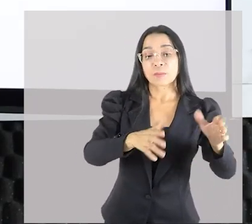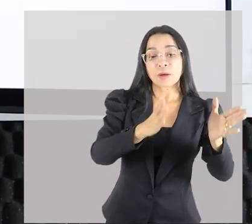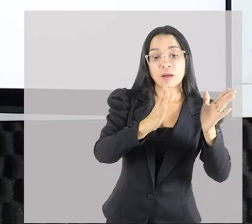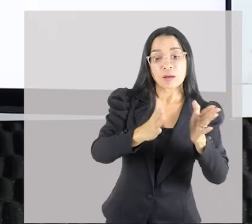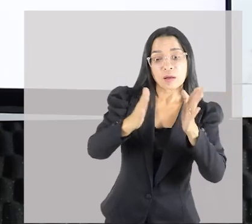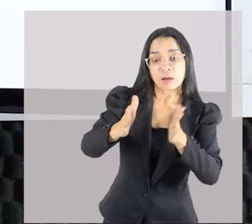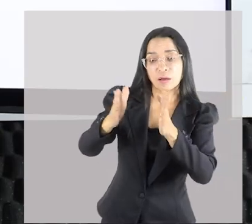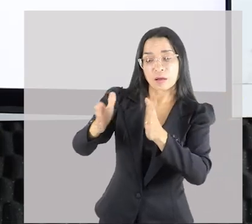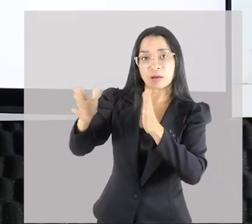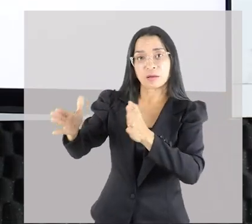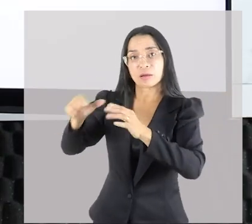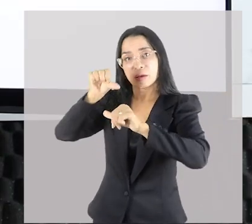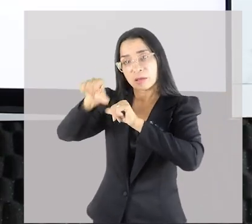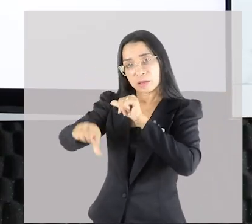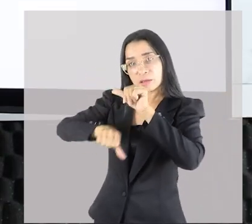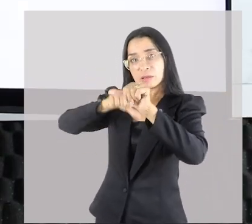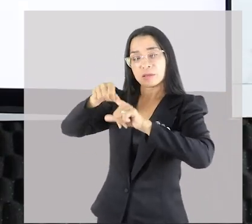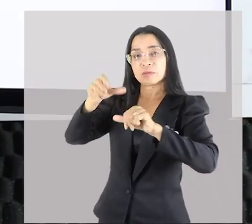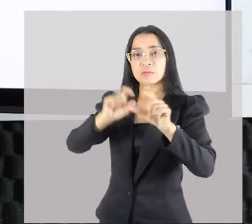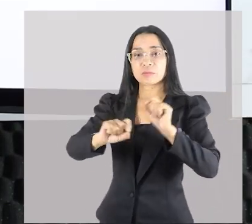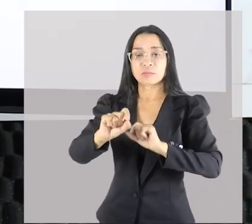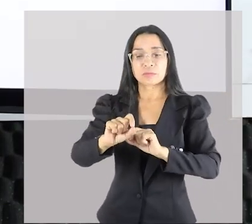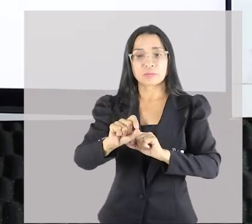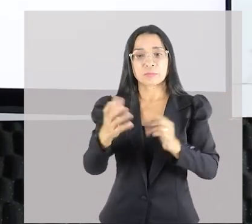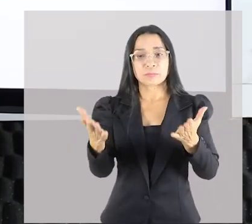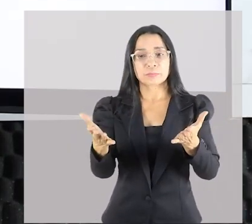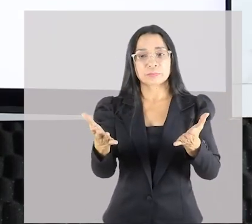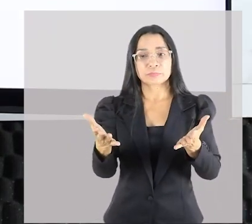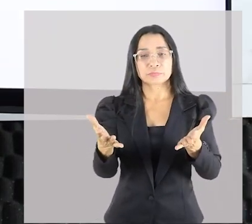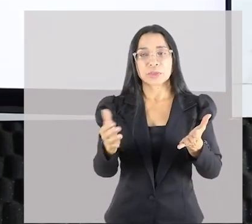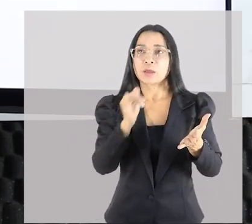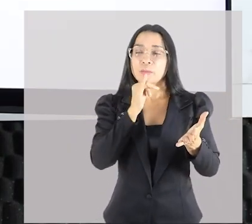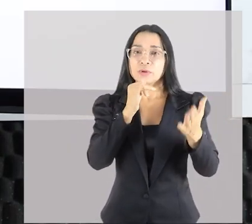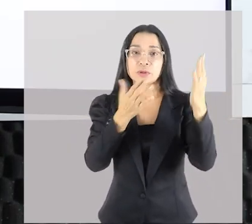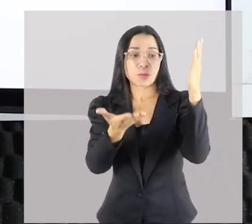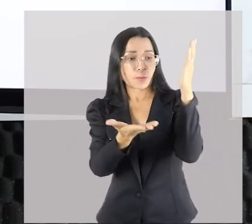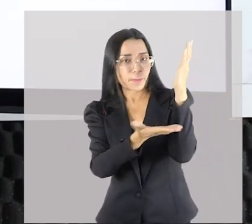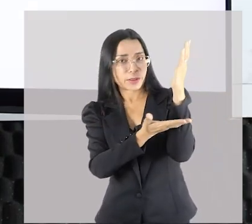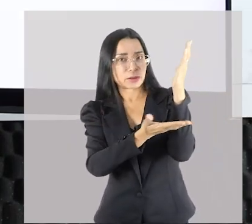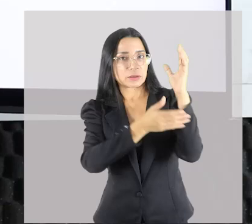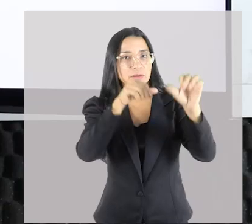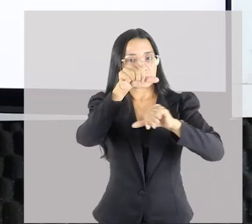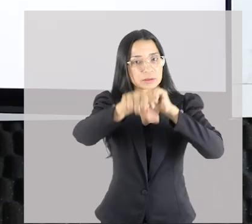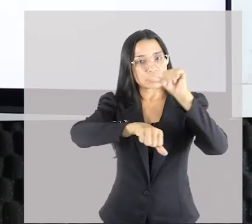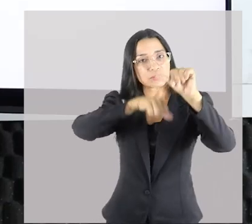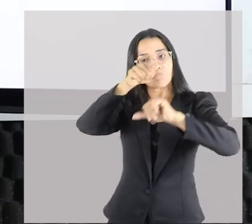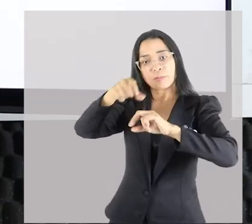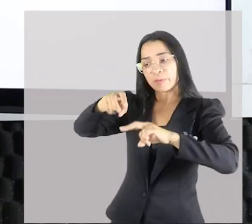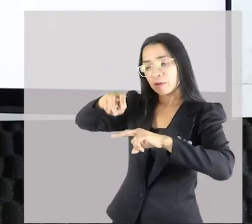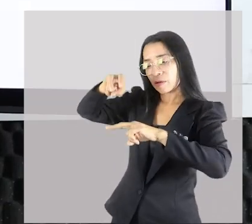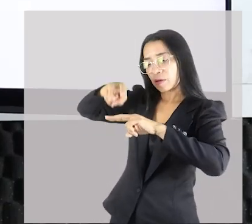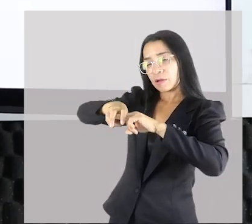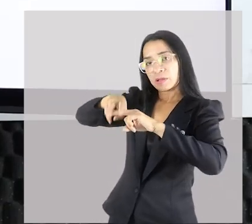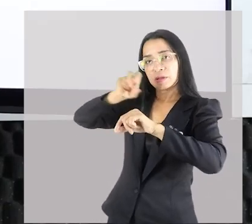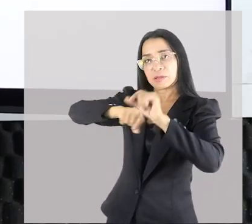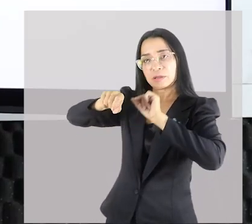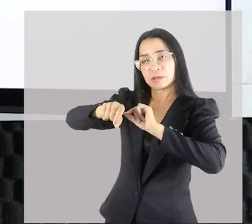aquela matéria-prima e transformar em algo. Vou transformar a madeira em uma cadeira. Eu vou transformar um couro em